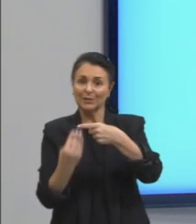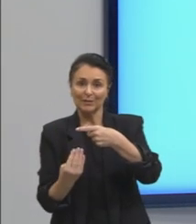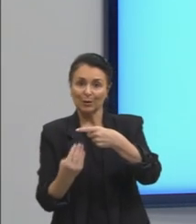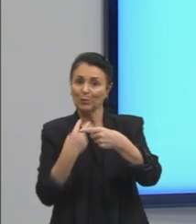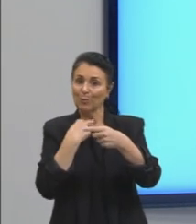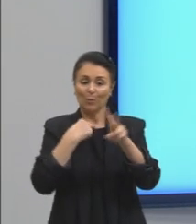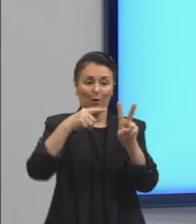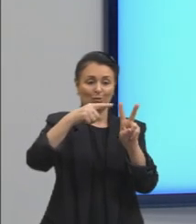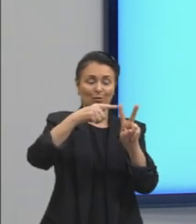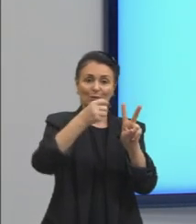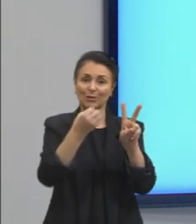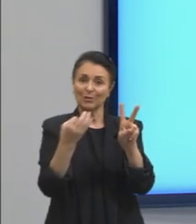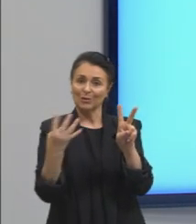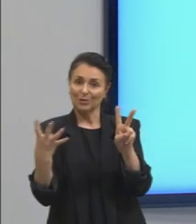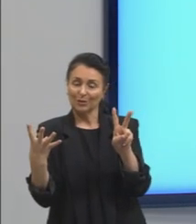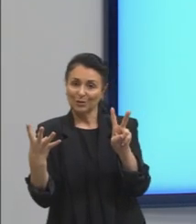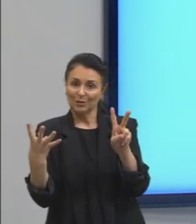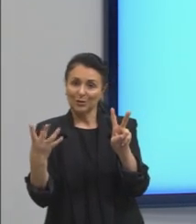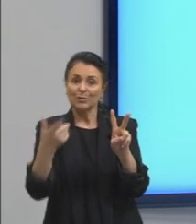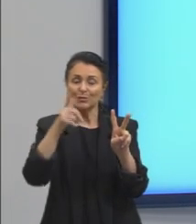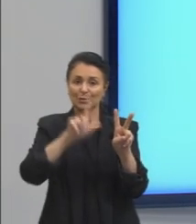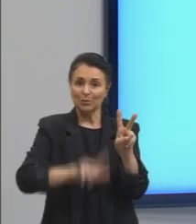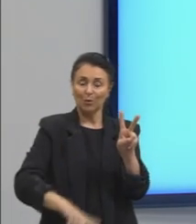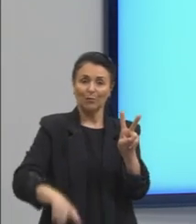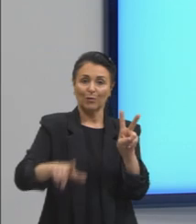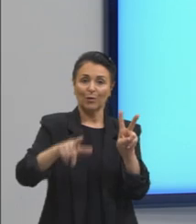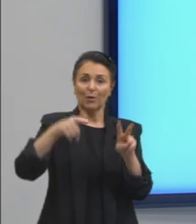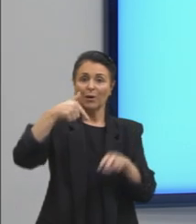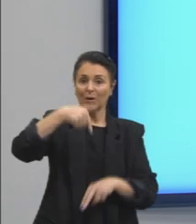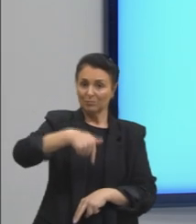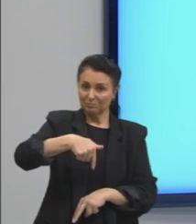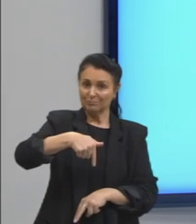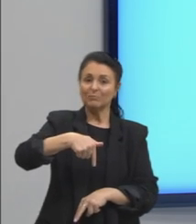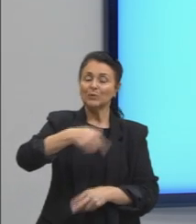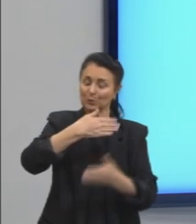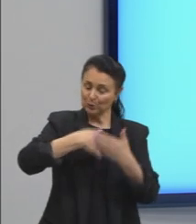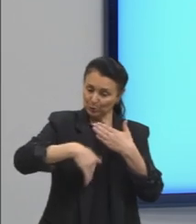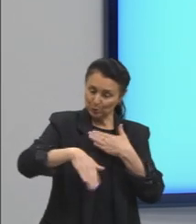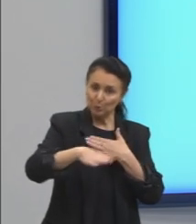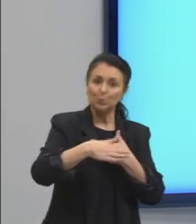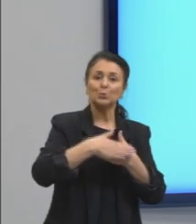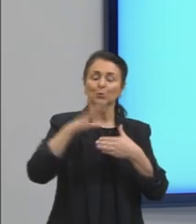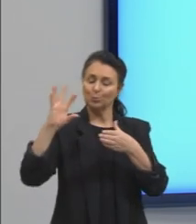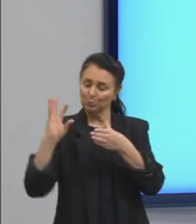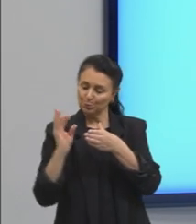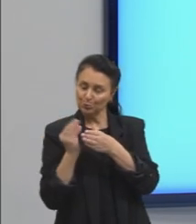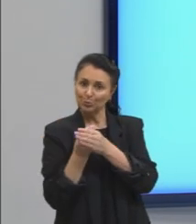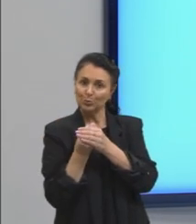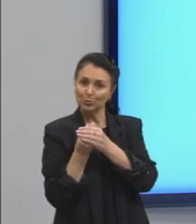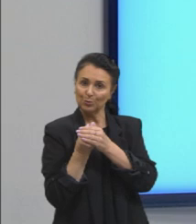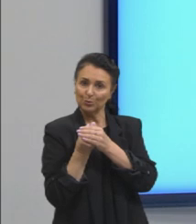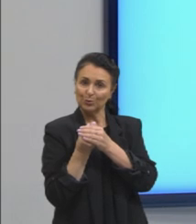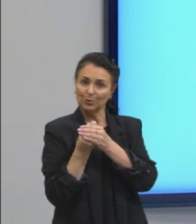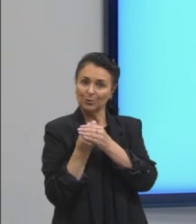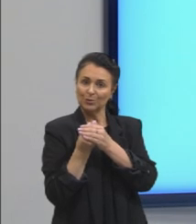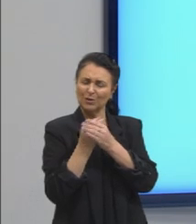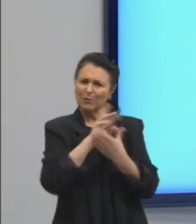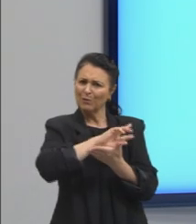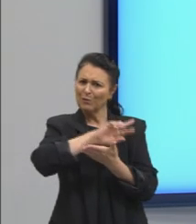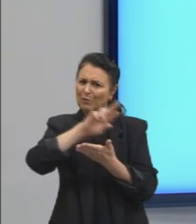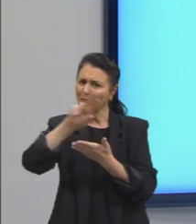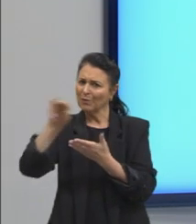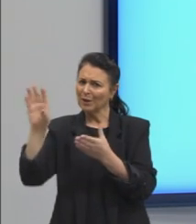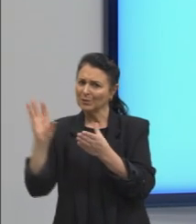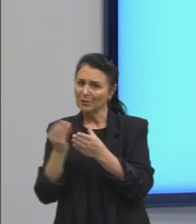e os Racionais então o melhora corrigindo os reais contempla tudo isso é a união de um conjunto e de outro